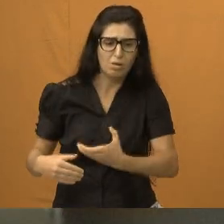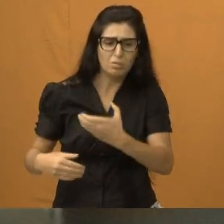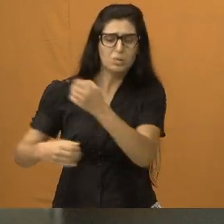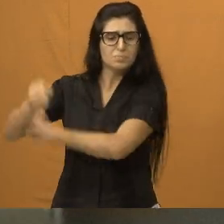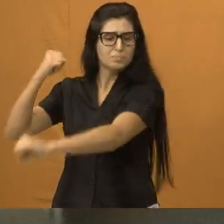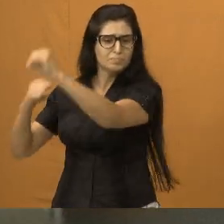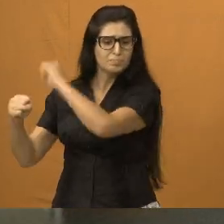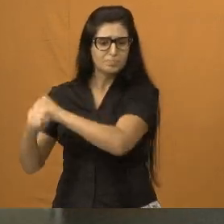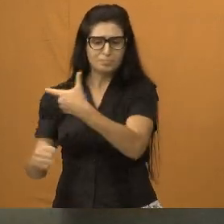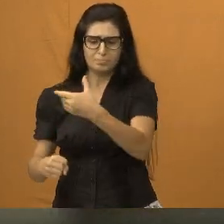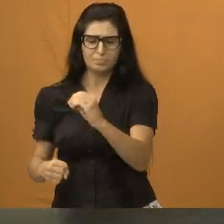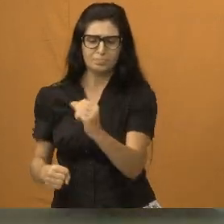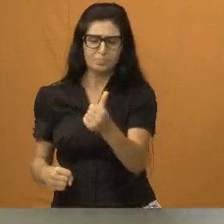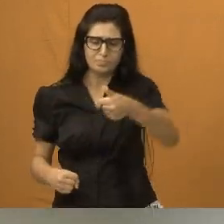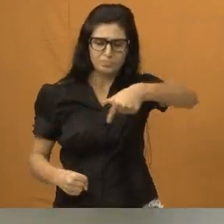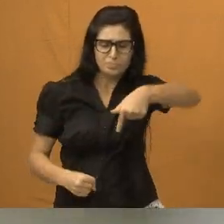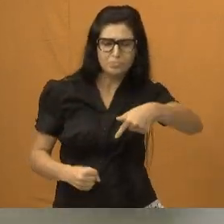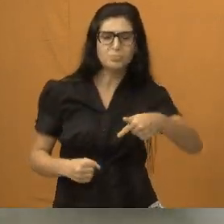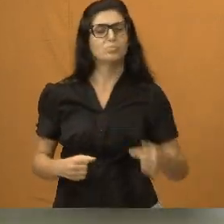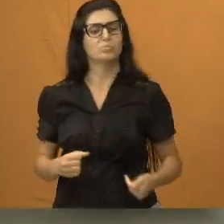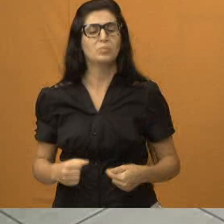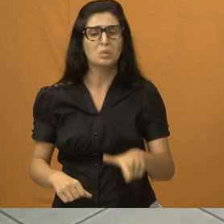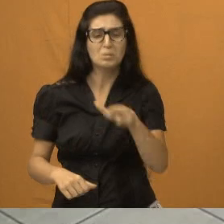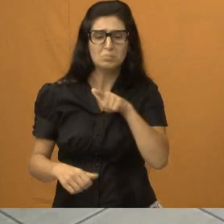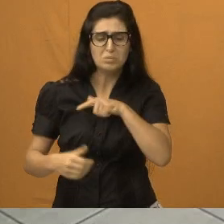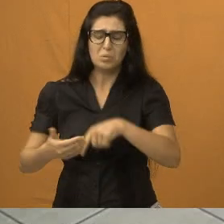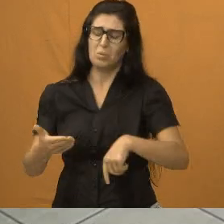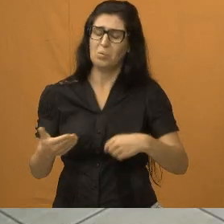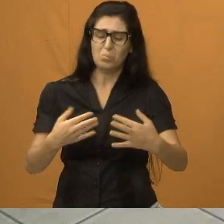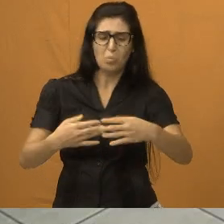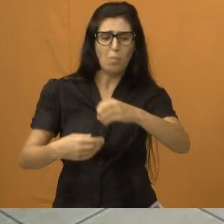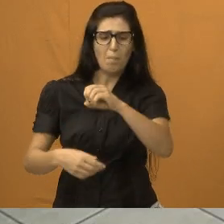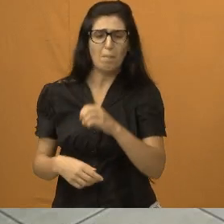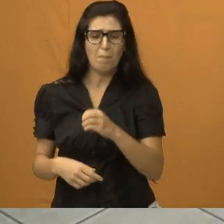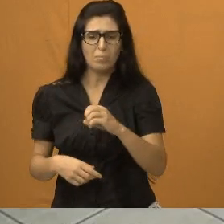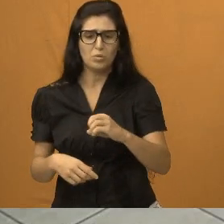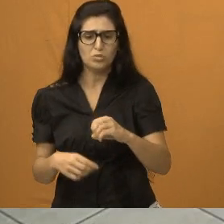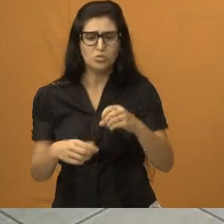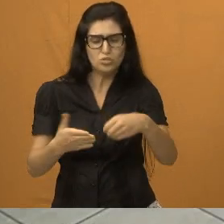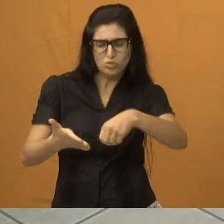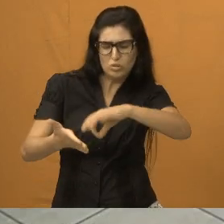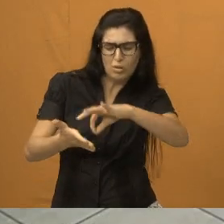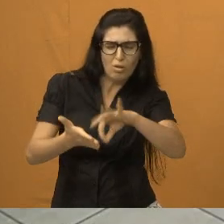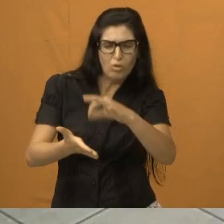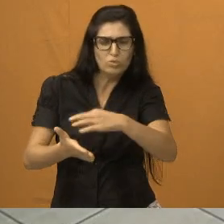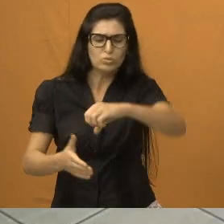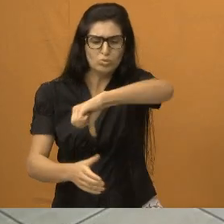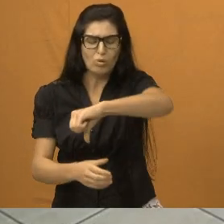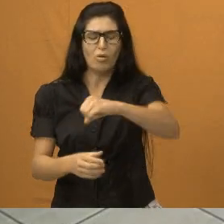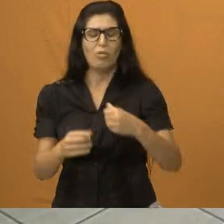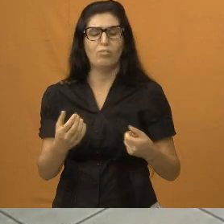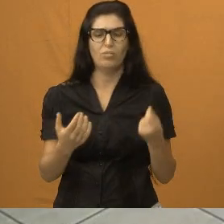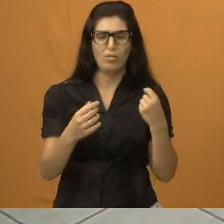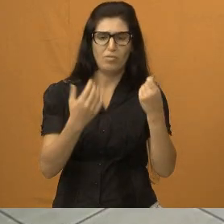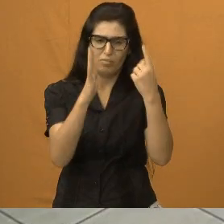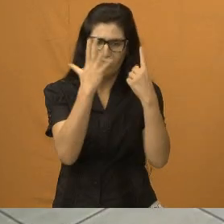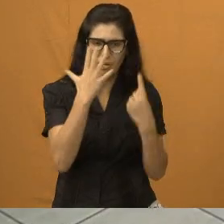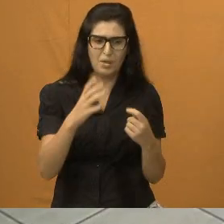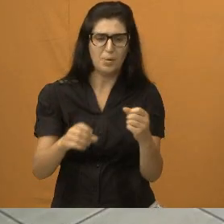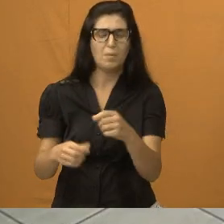de convocação publicado no Boletim Oficial do Município do dia 9 de fevereiro do corrente ano.